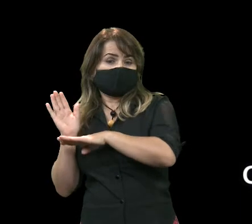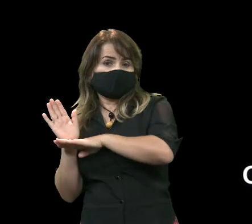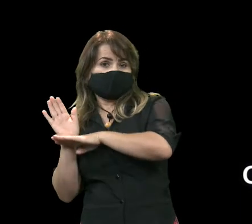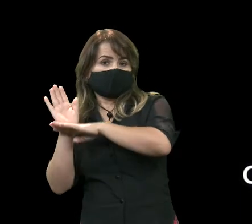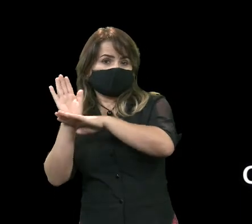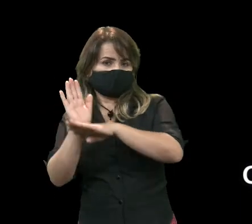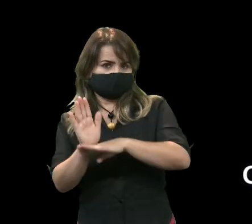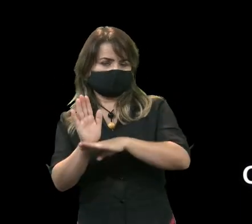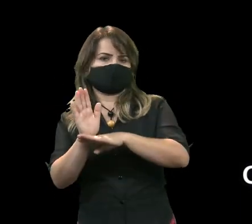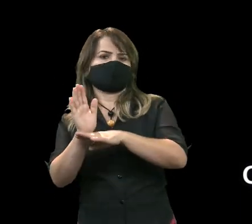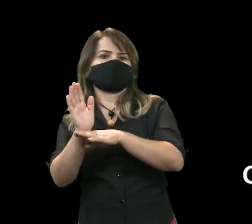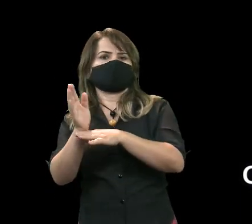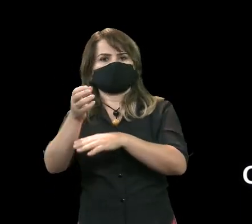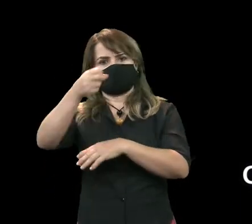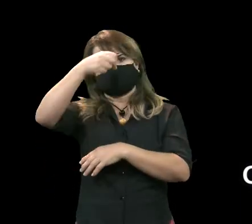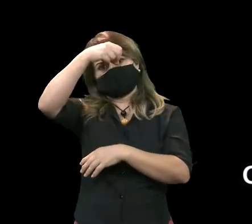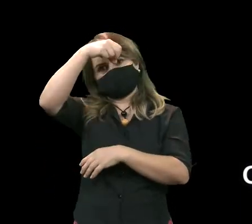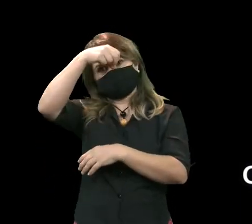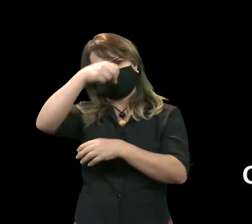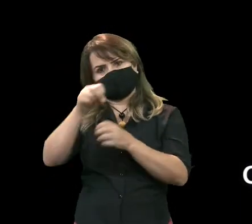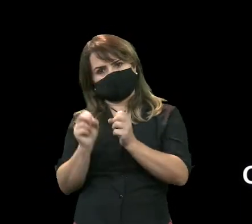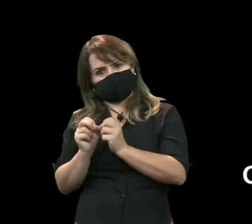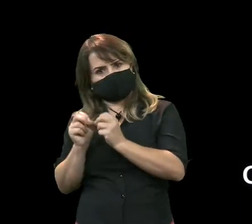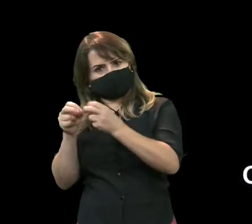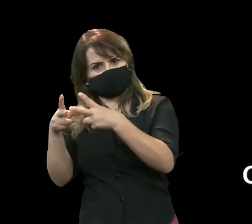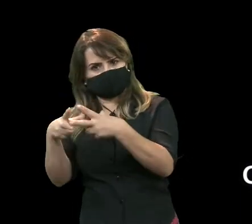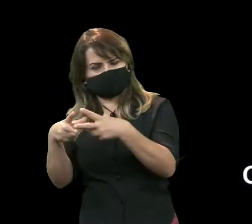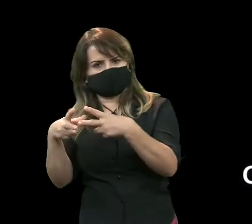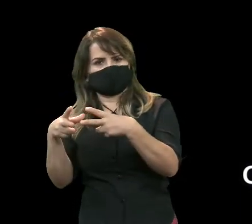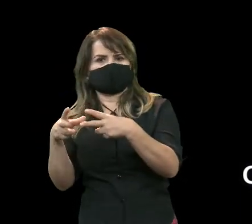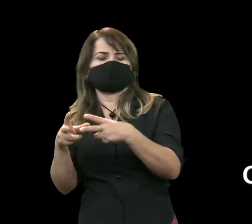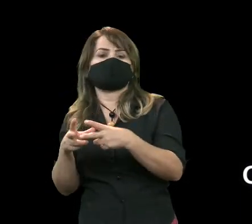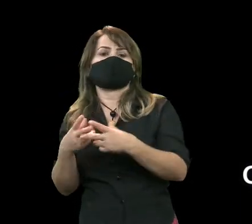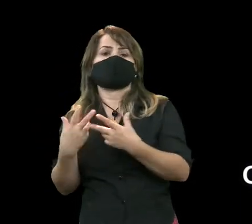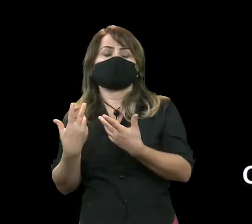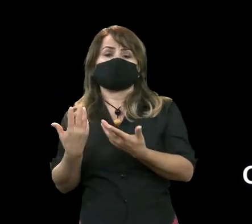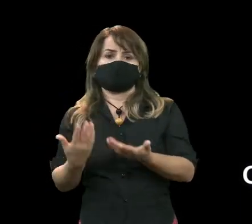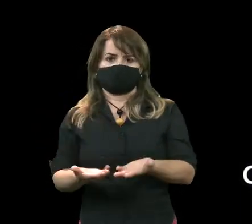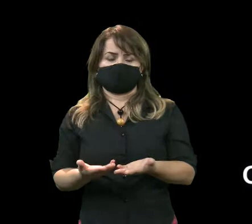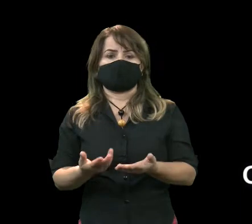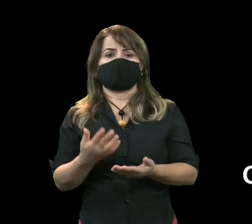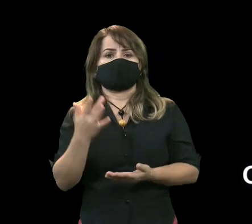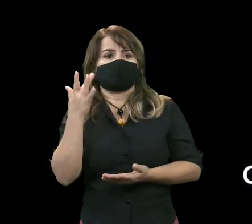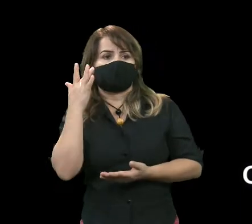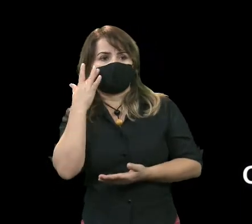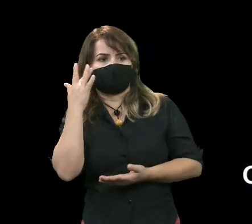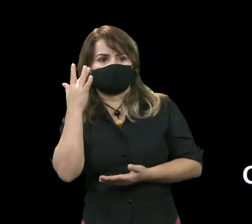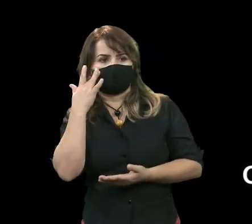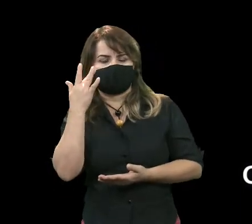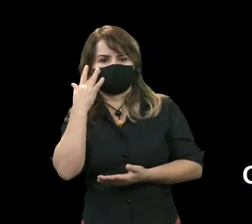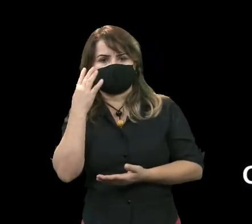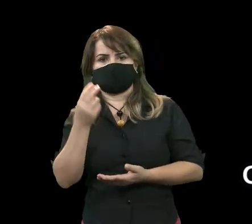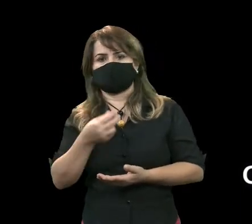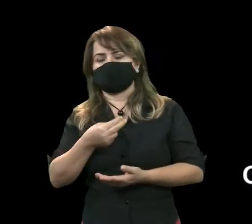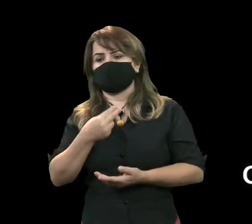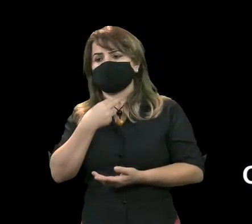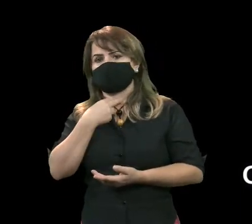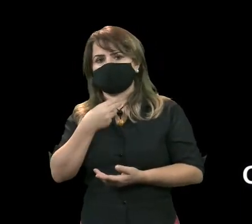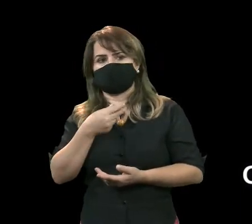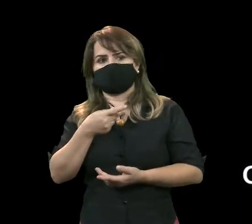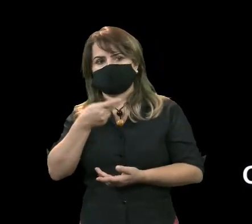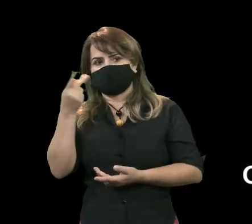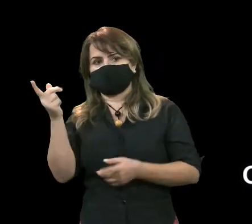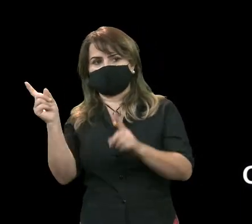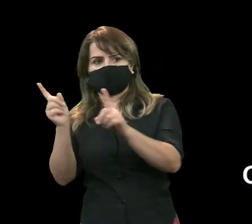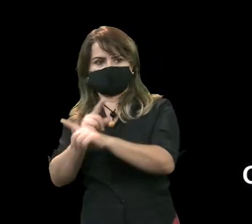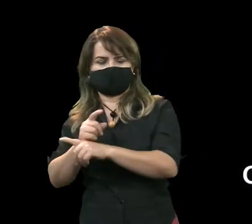ferramenta operacional para talhar o seu desenvolvimento operacional. Eu acho que negar essa ferramenta para que eles